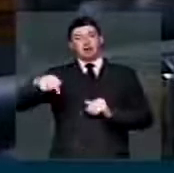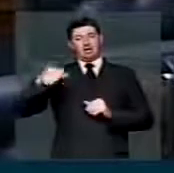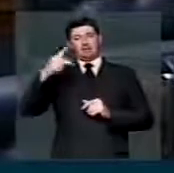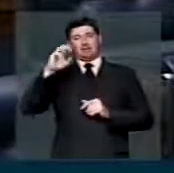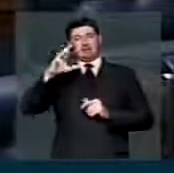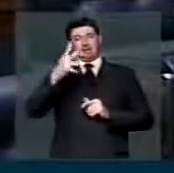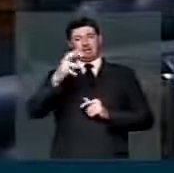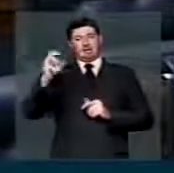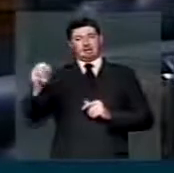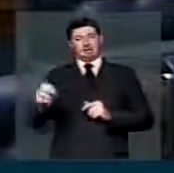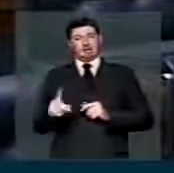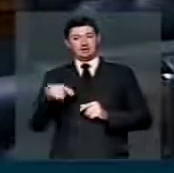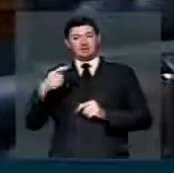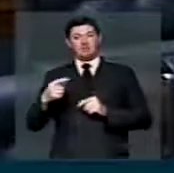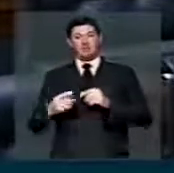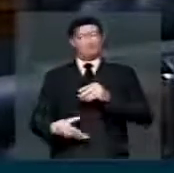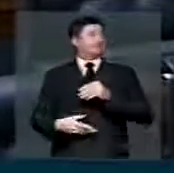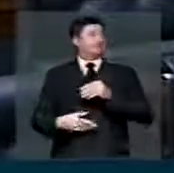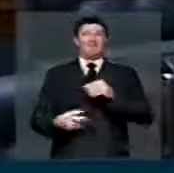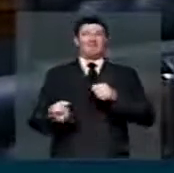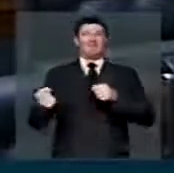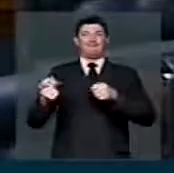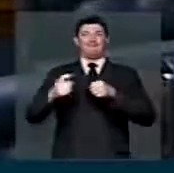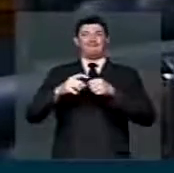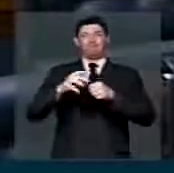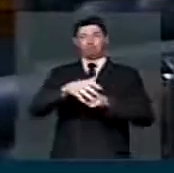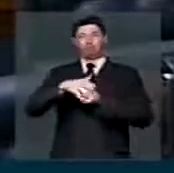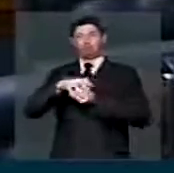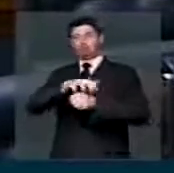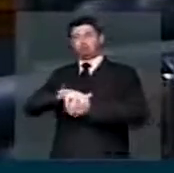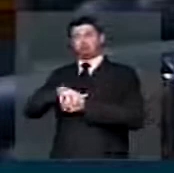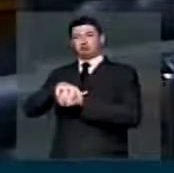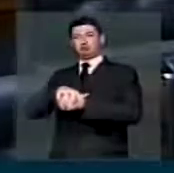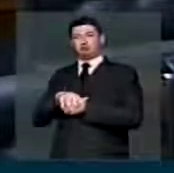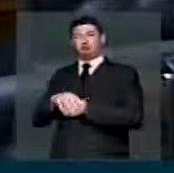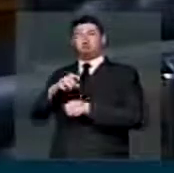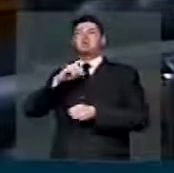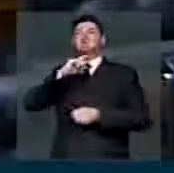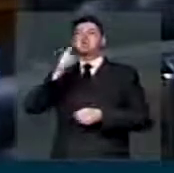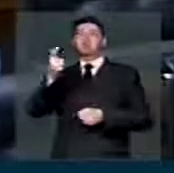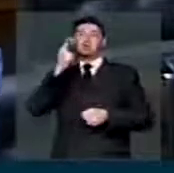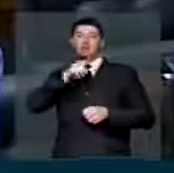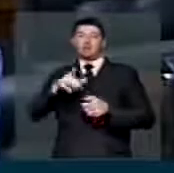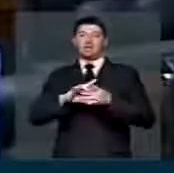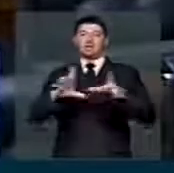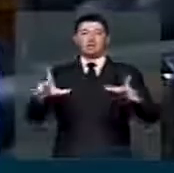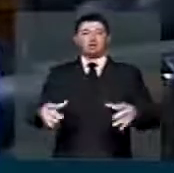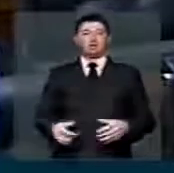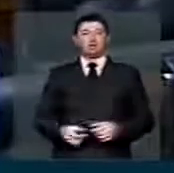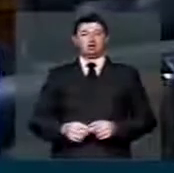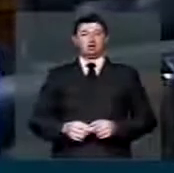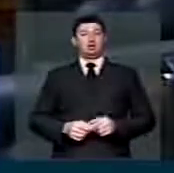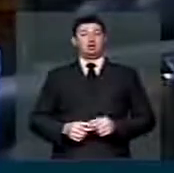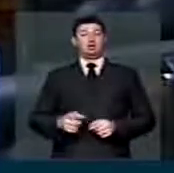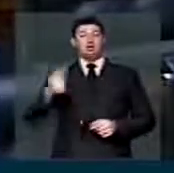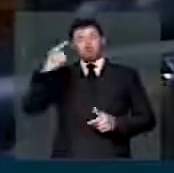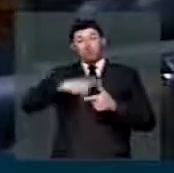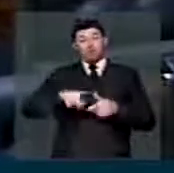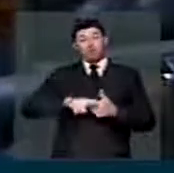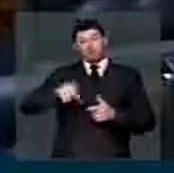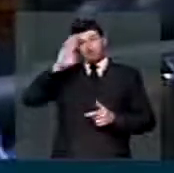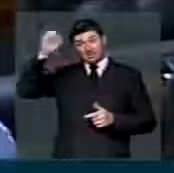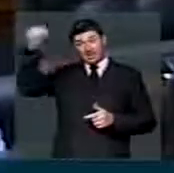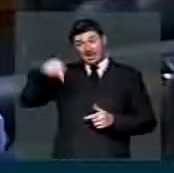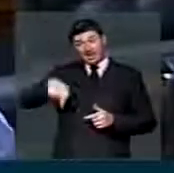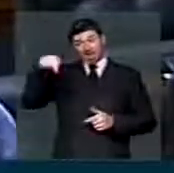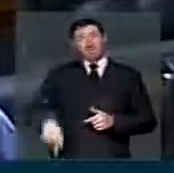depois botaram 200 ganchos nessa PEC e não tem quem desenganche. Portanto, vamos botar cangalha nesse